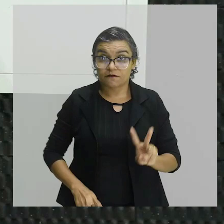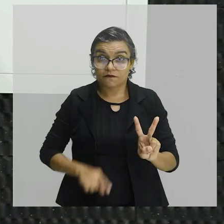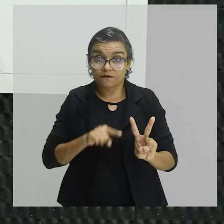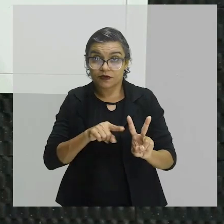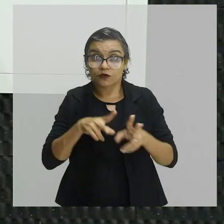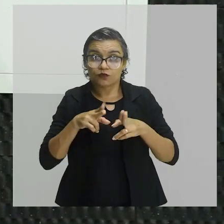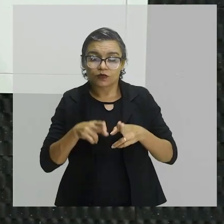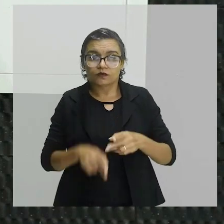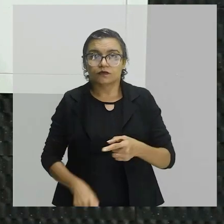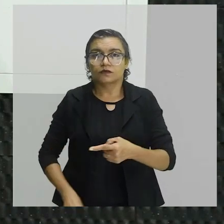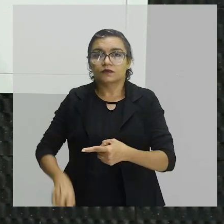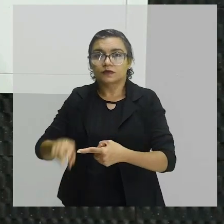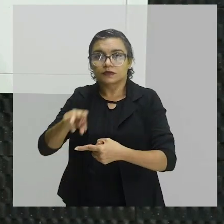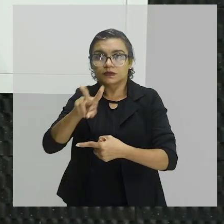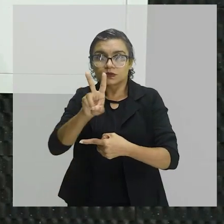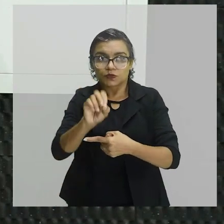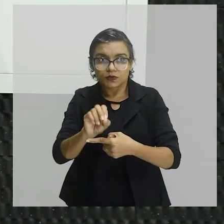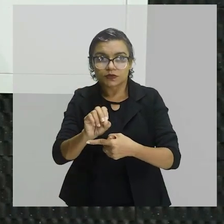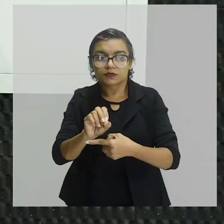dividido por